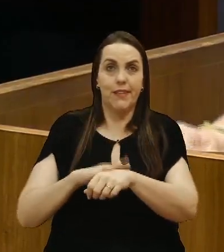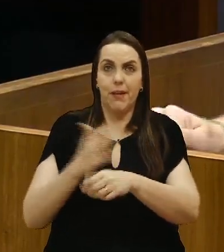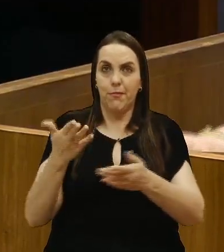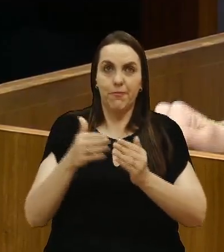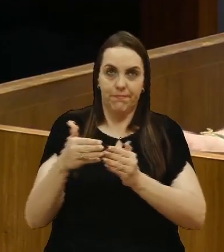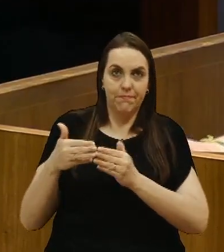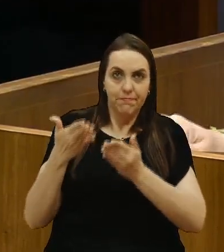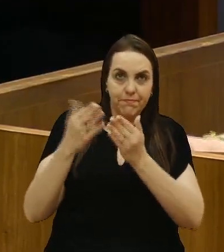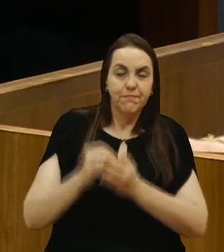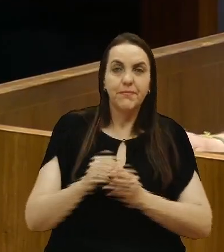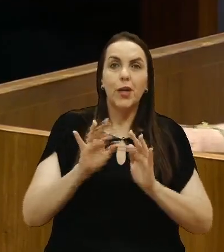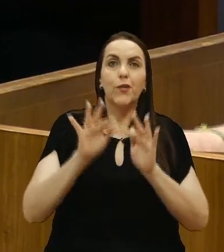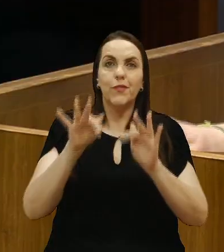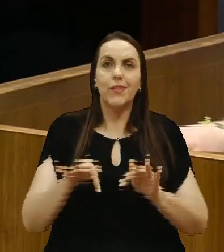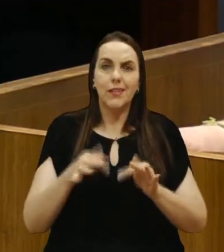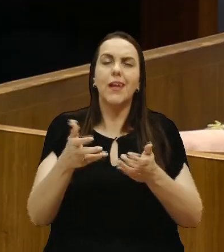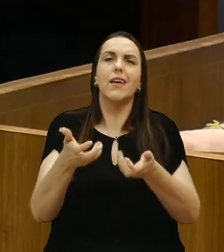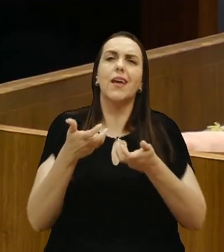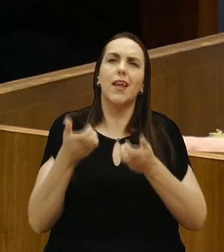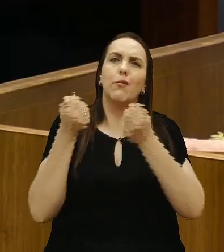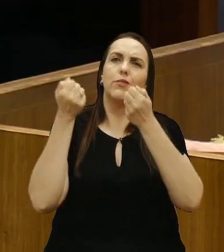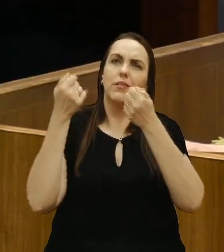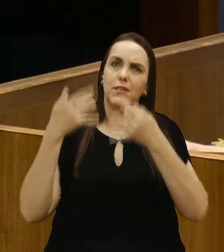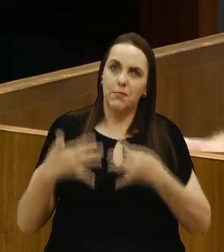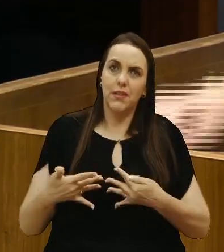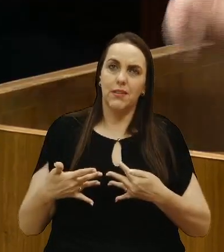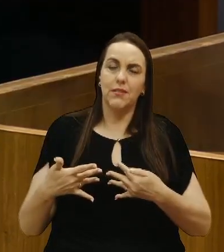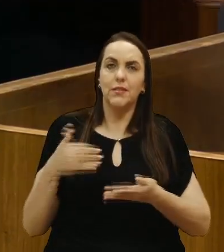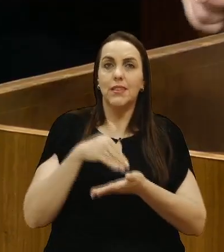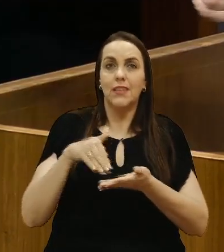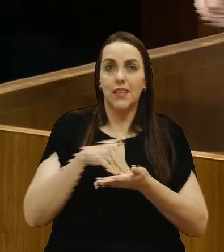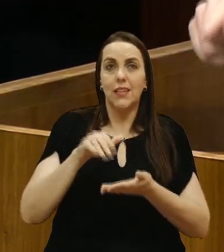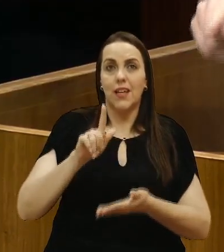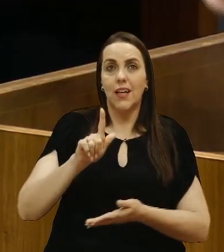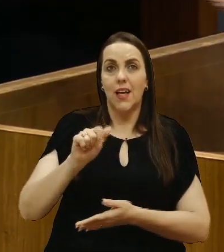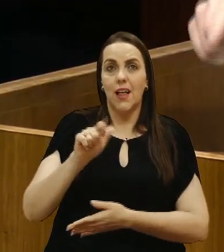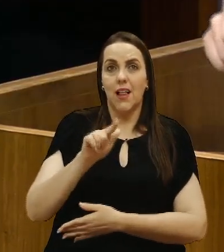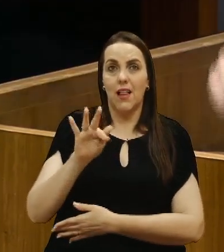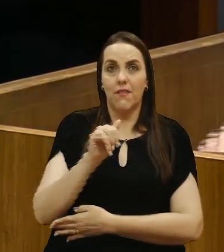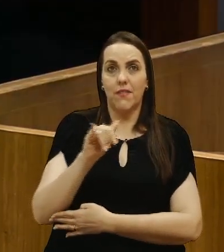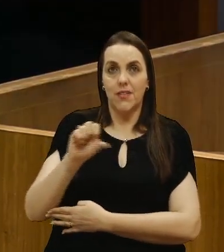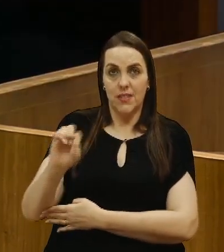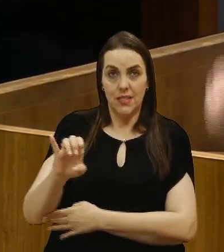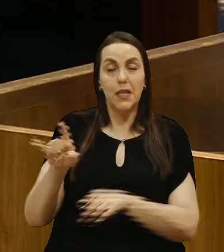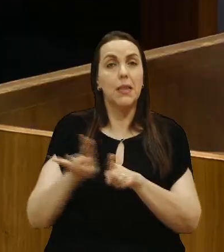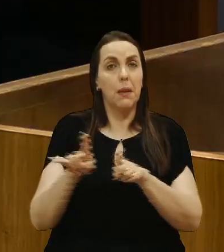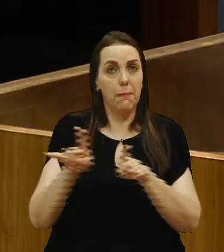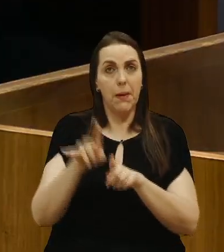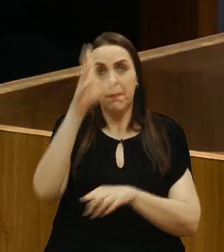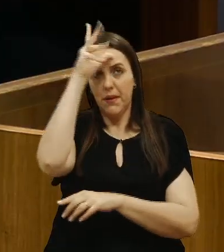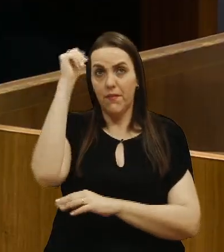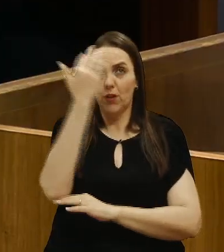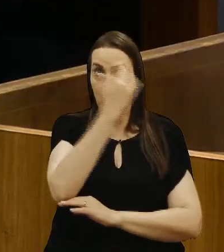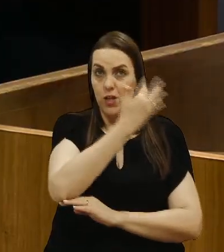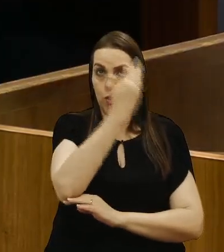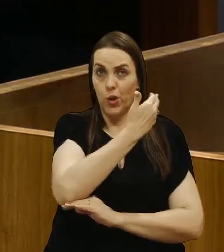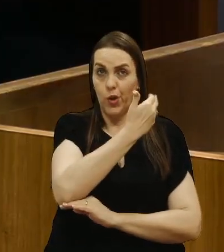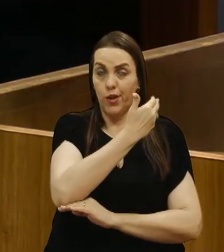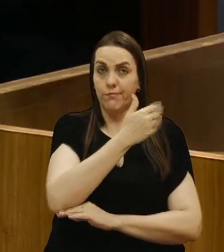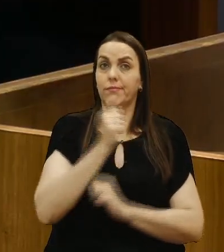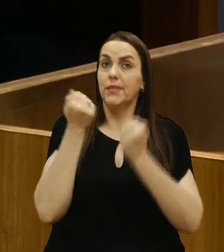finalizar, queremos explicações do secretário Galafassi, queremos explicações do prefeito Adiló. Esse